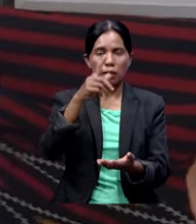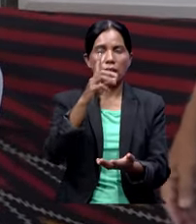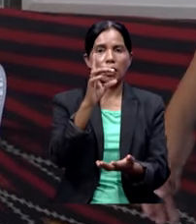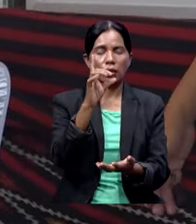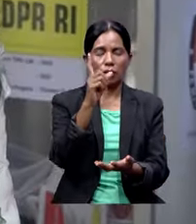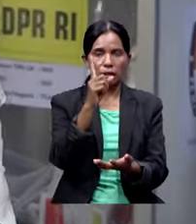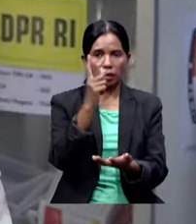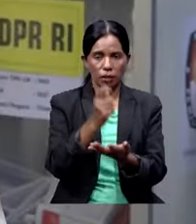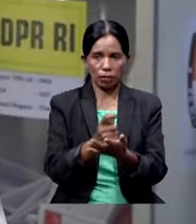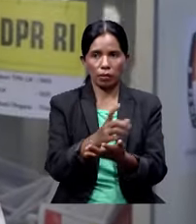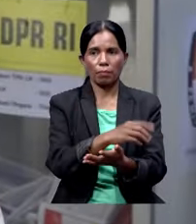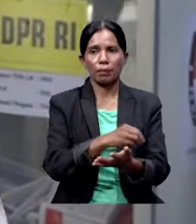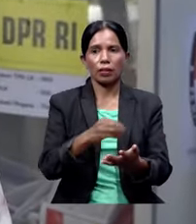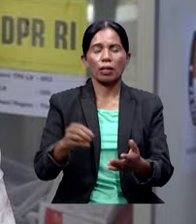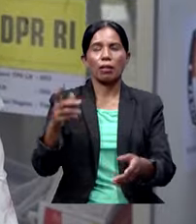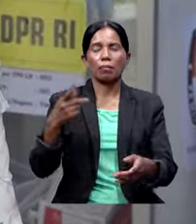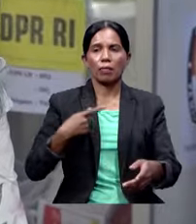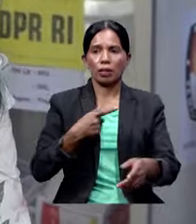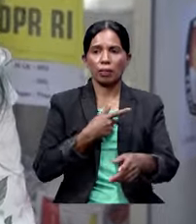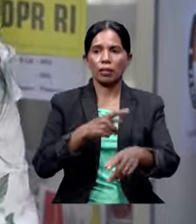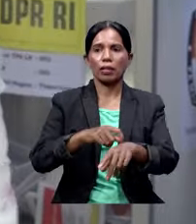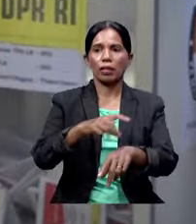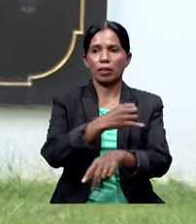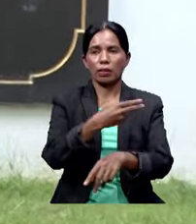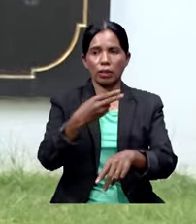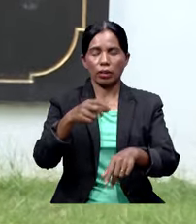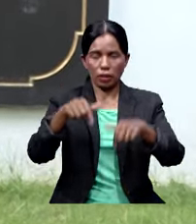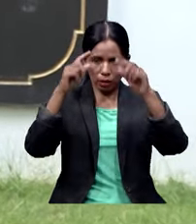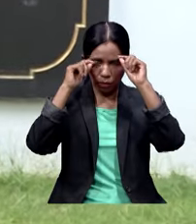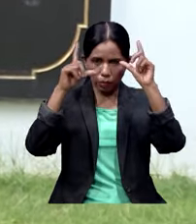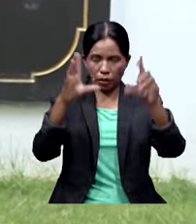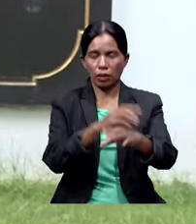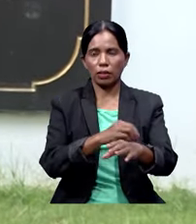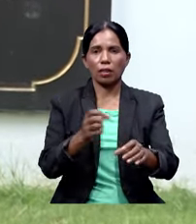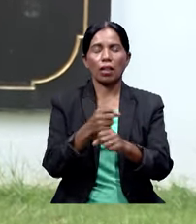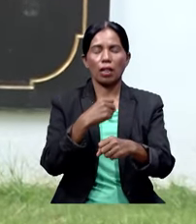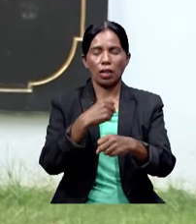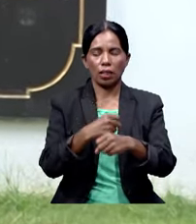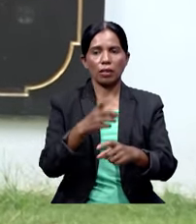voto para eleição presidencial no parlamentar República Indonésia e a Timor-Leste se halau